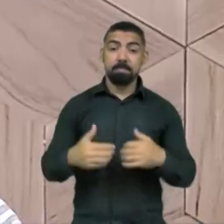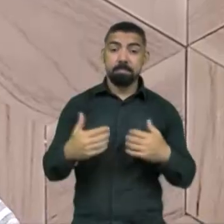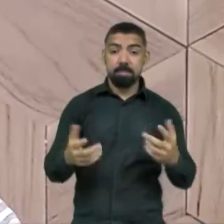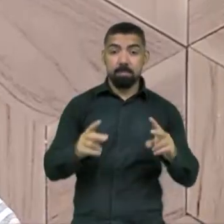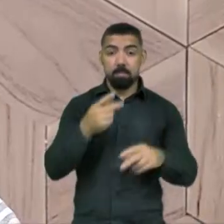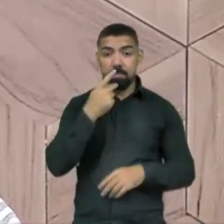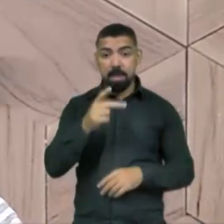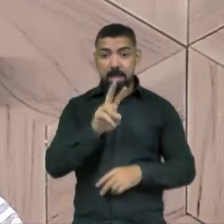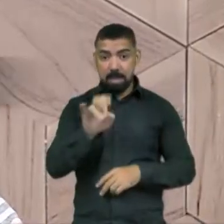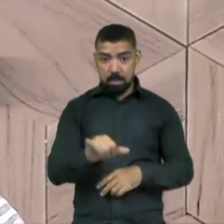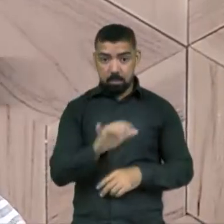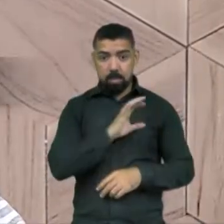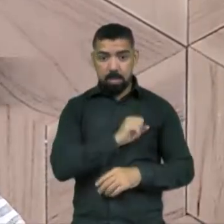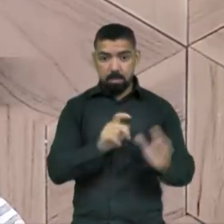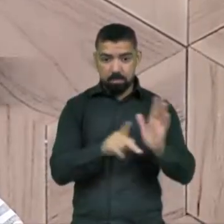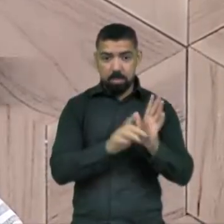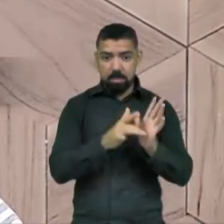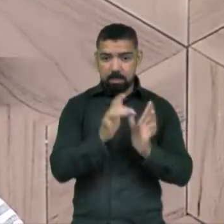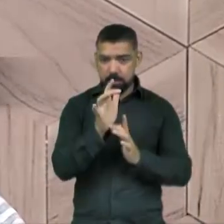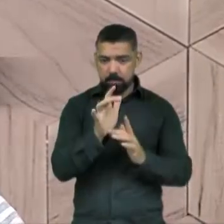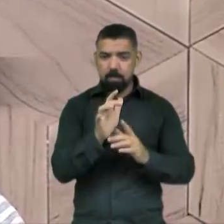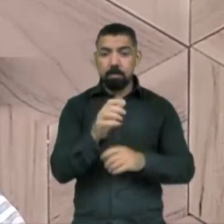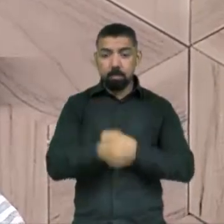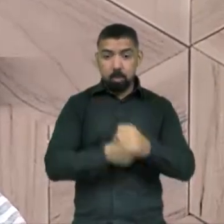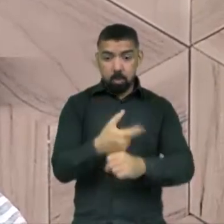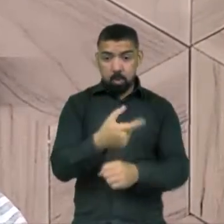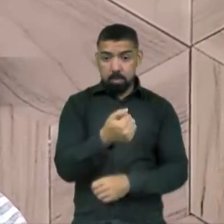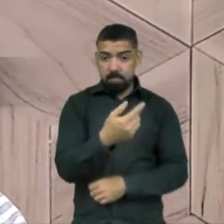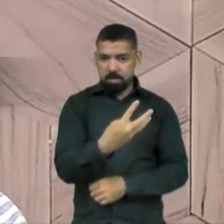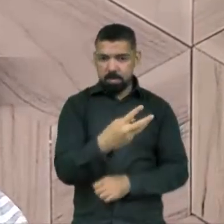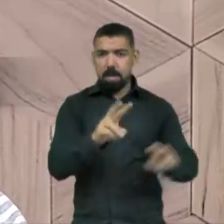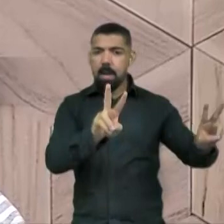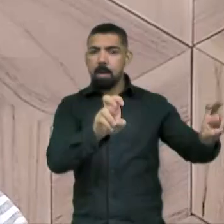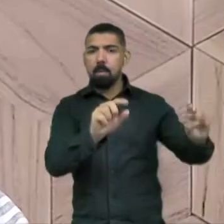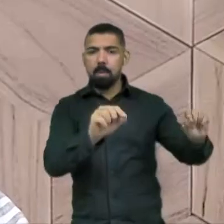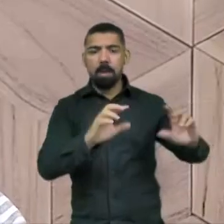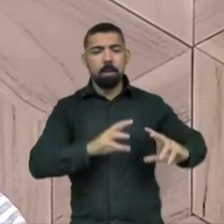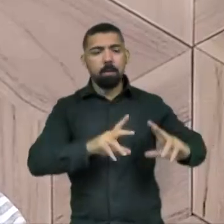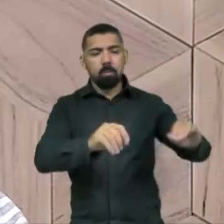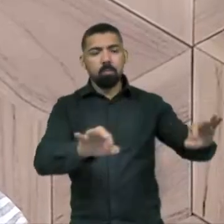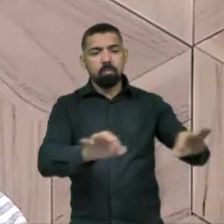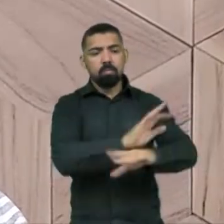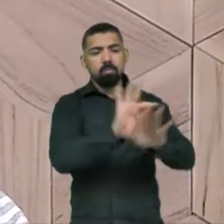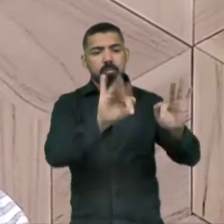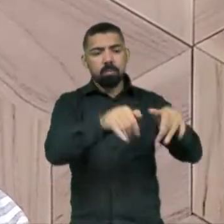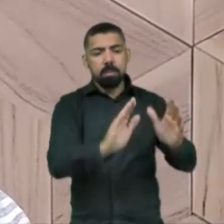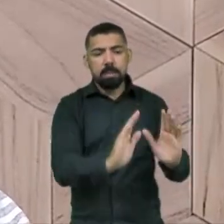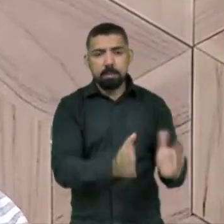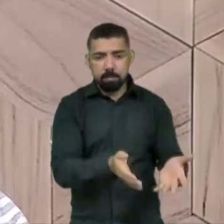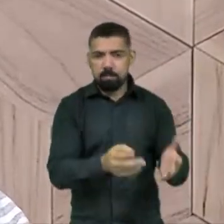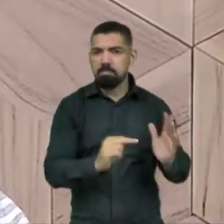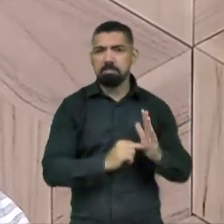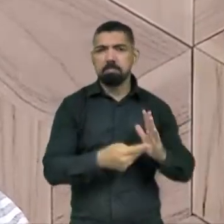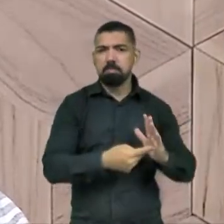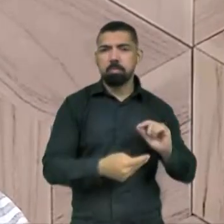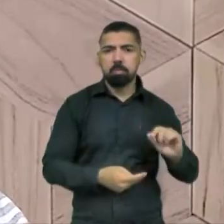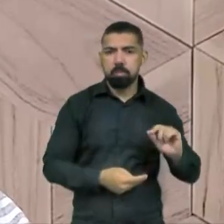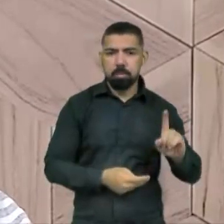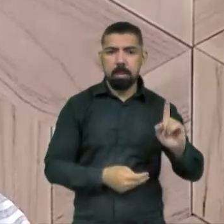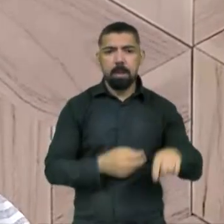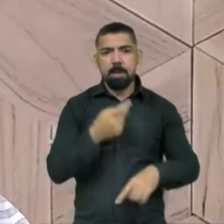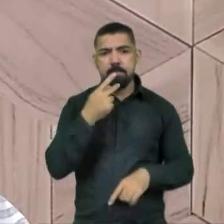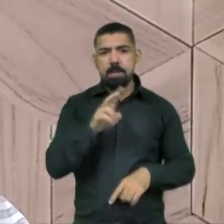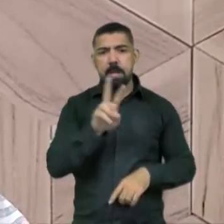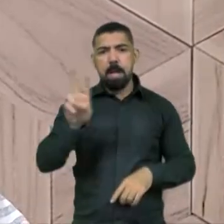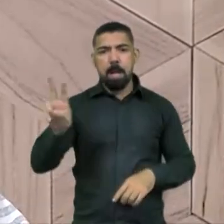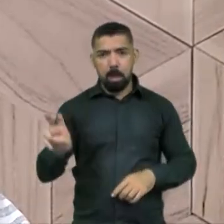edição 2023, que inclusive tem como lema, né, Tudo está consumado, é falar sobre